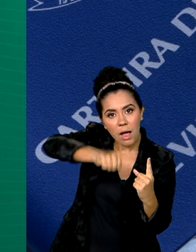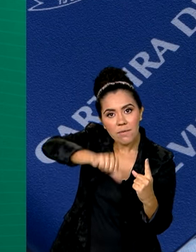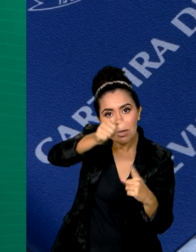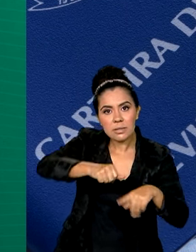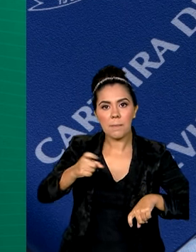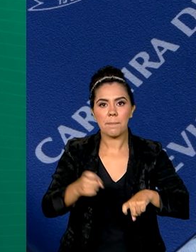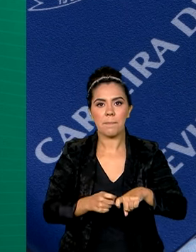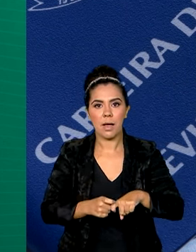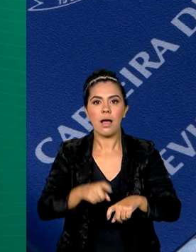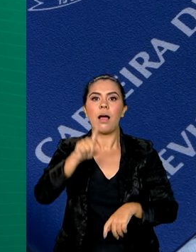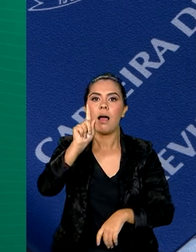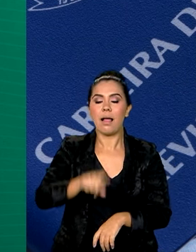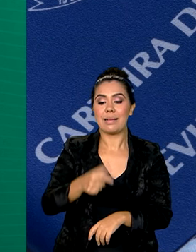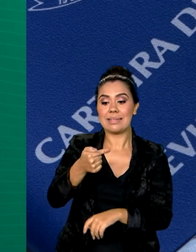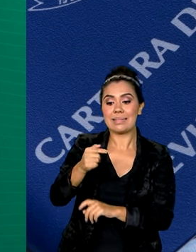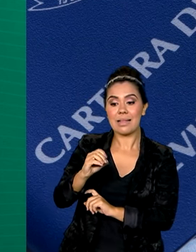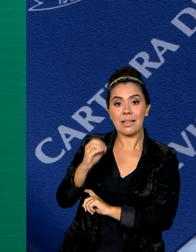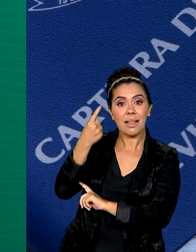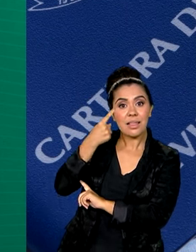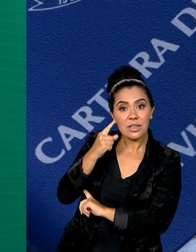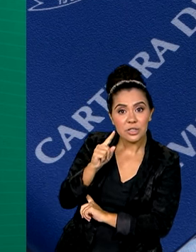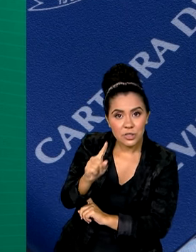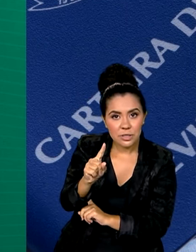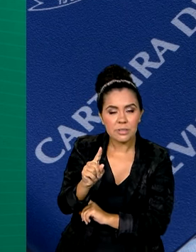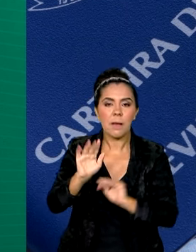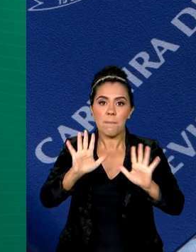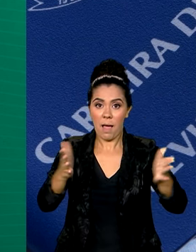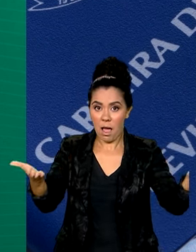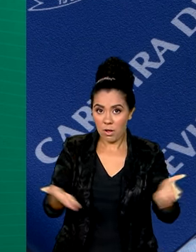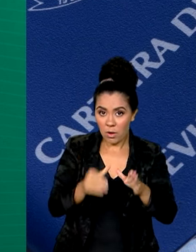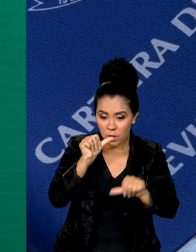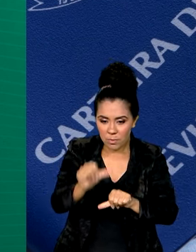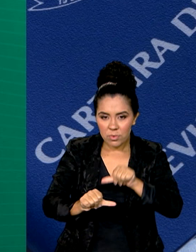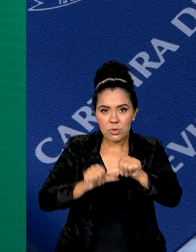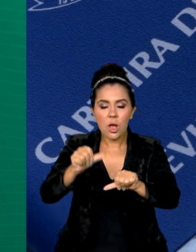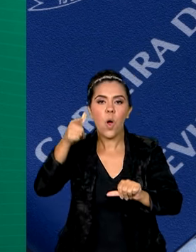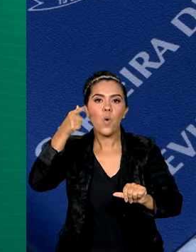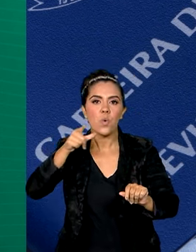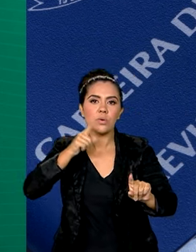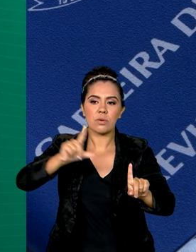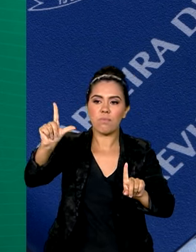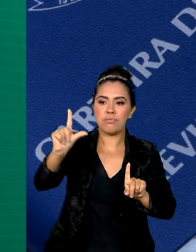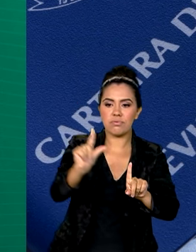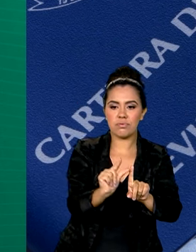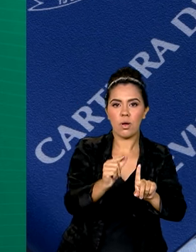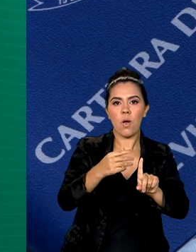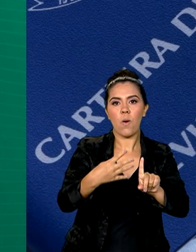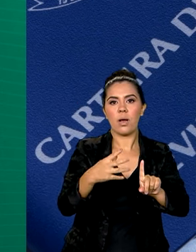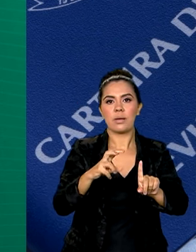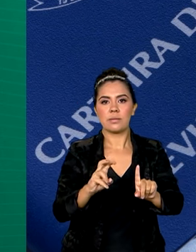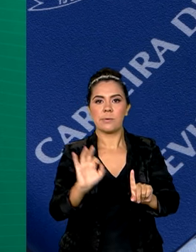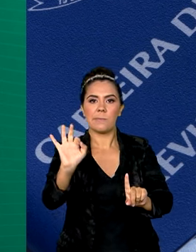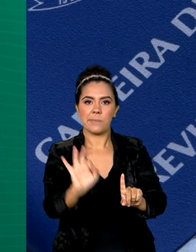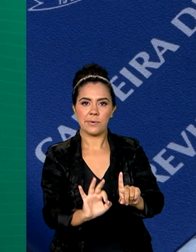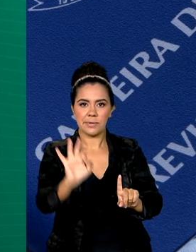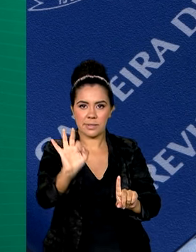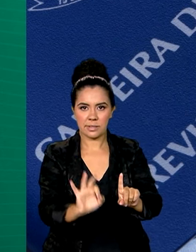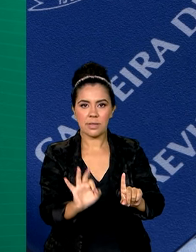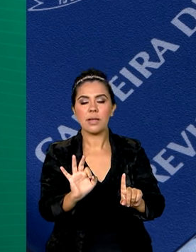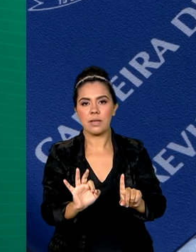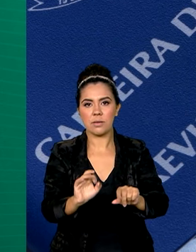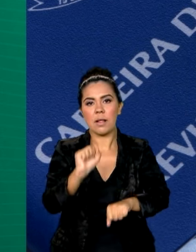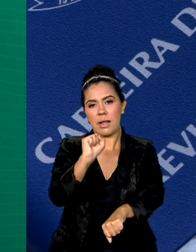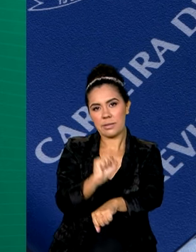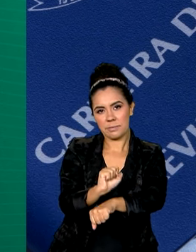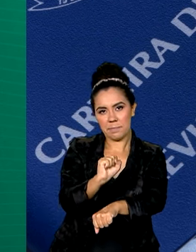era de 70 dias. Com as mudanças, houve uma queda de 45% no tempo médio